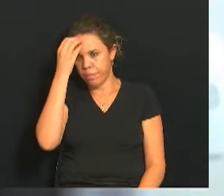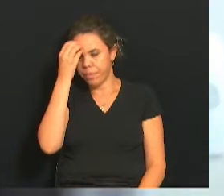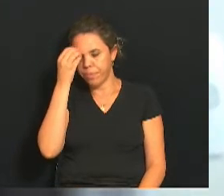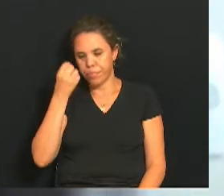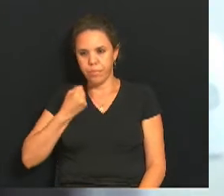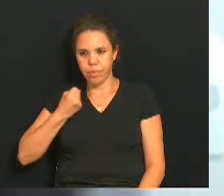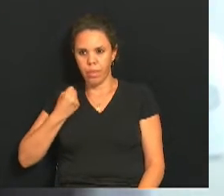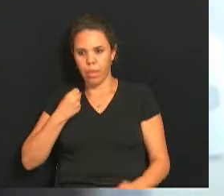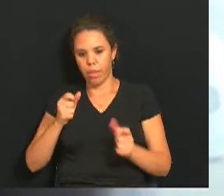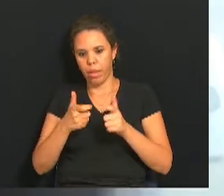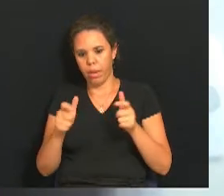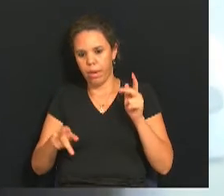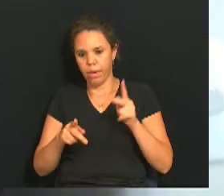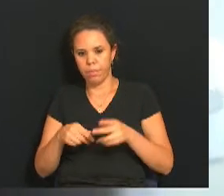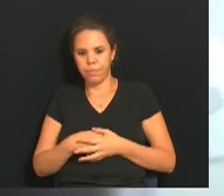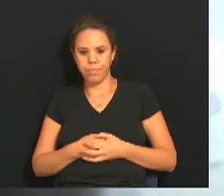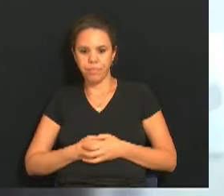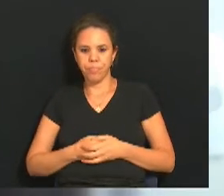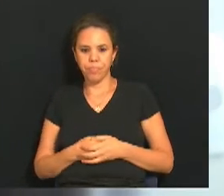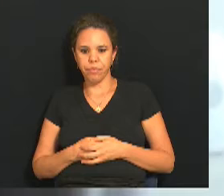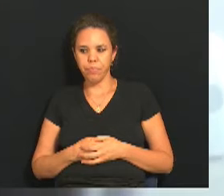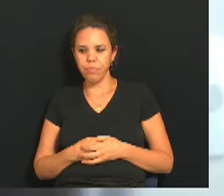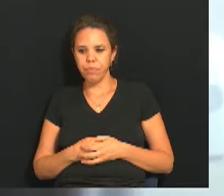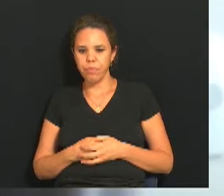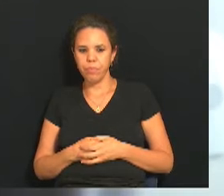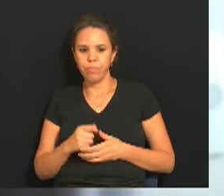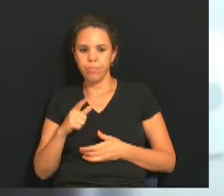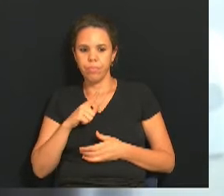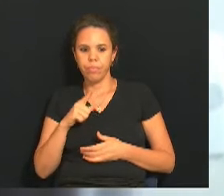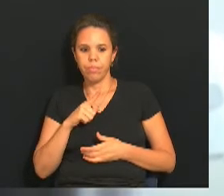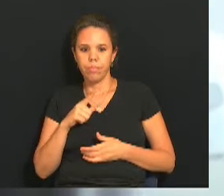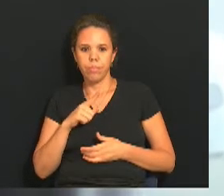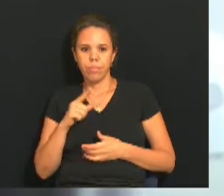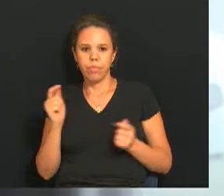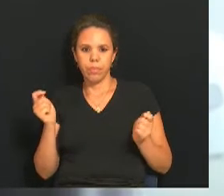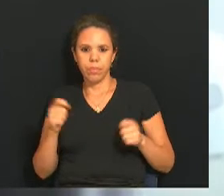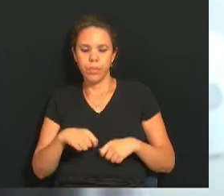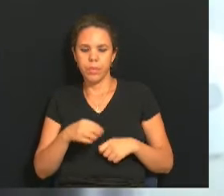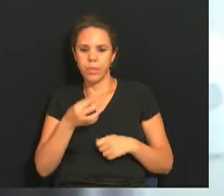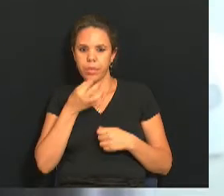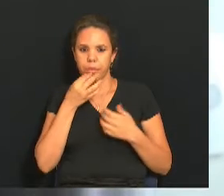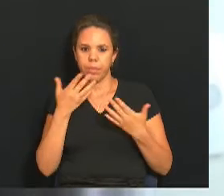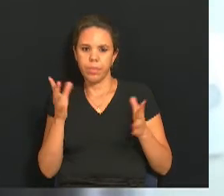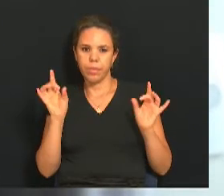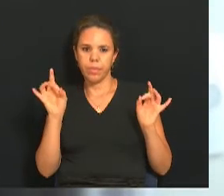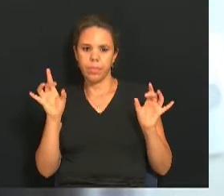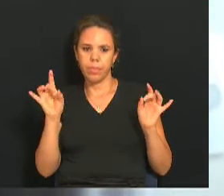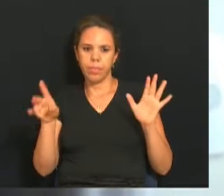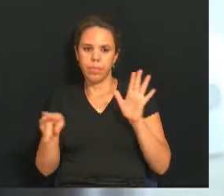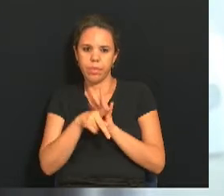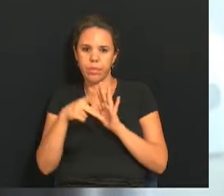contribuições. Mas nós tivemos também posicionamentos específicos de alguns colegiados,